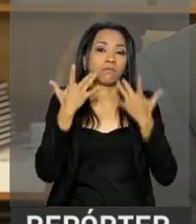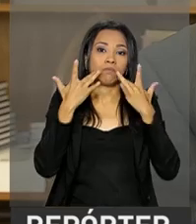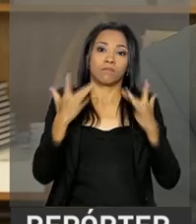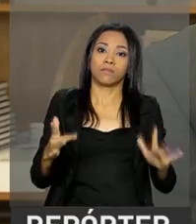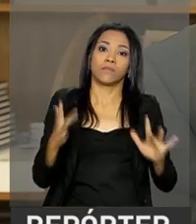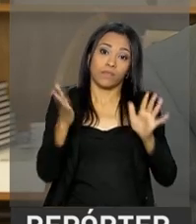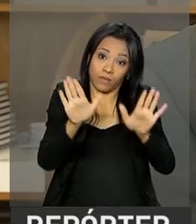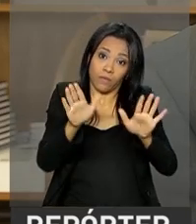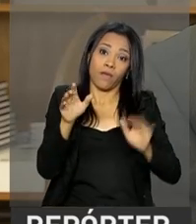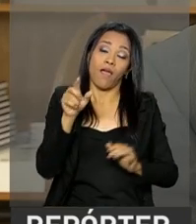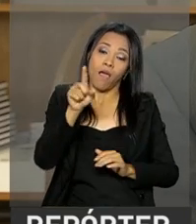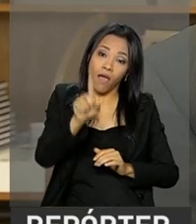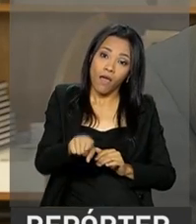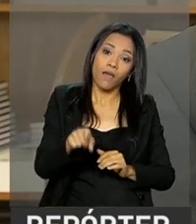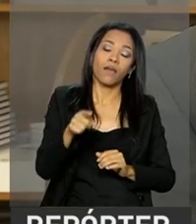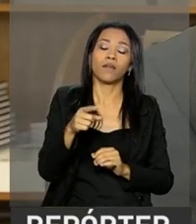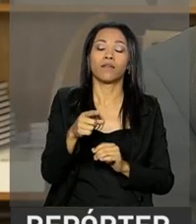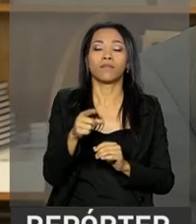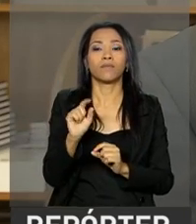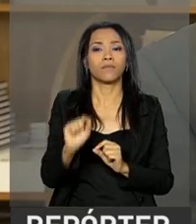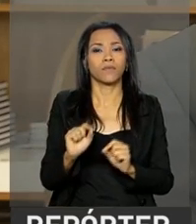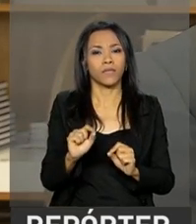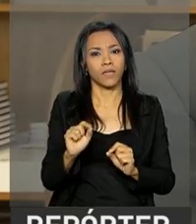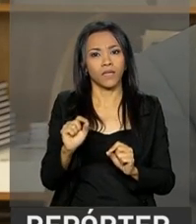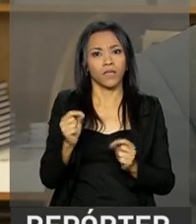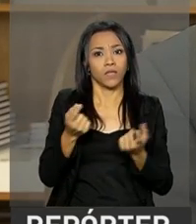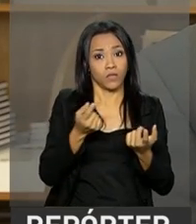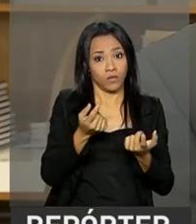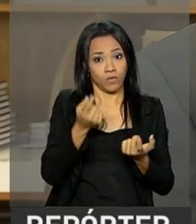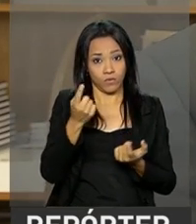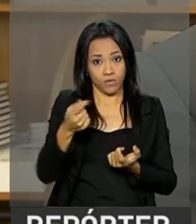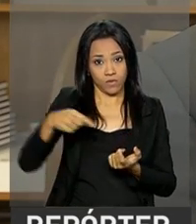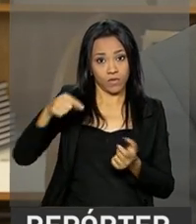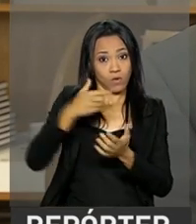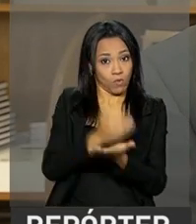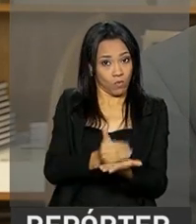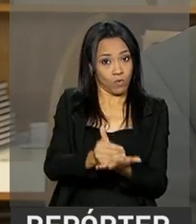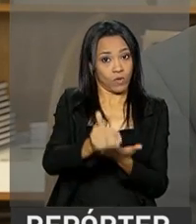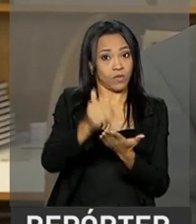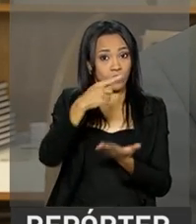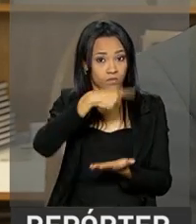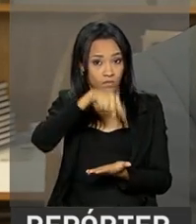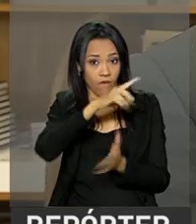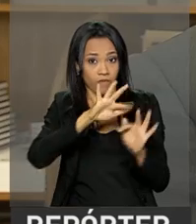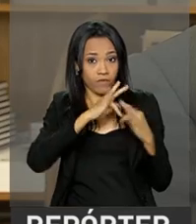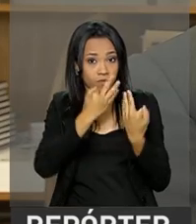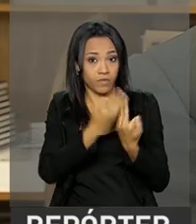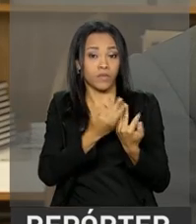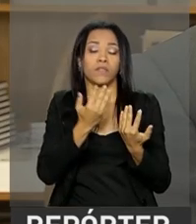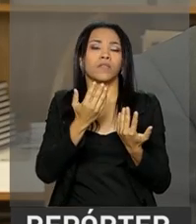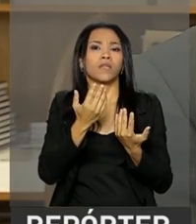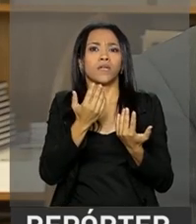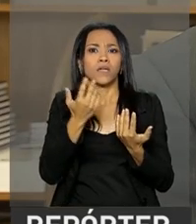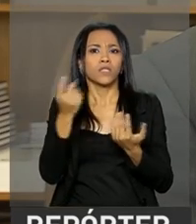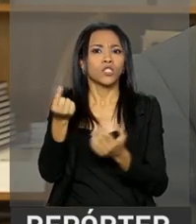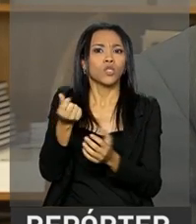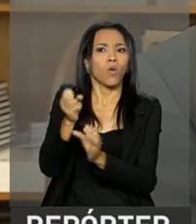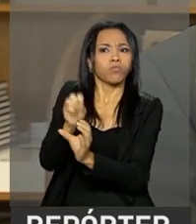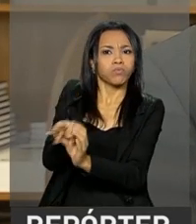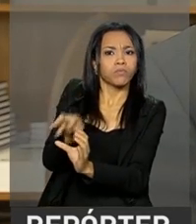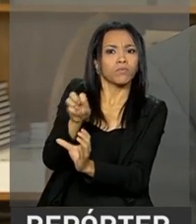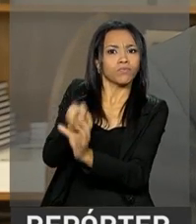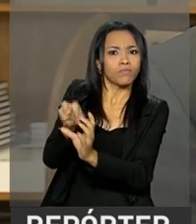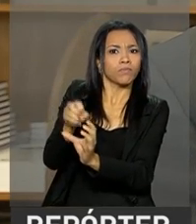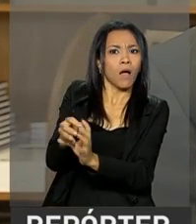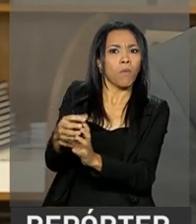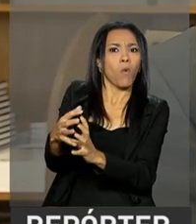então aqui um movimento inicial de crescimento das aplicações na